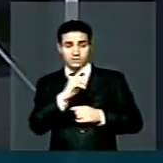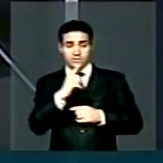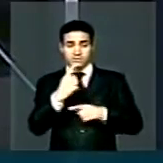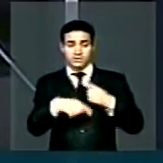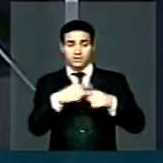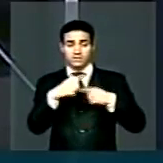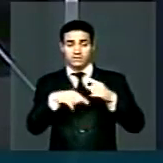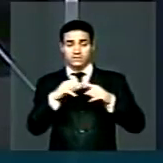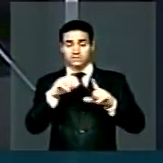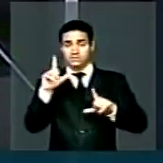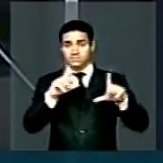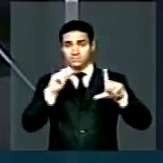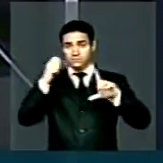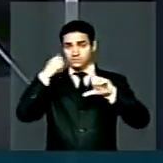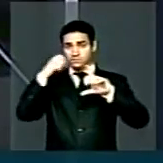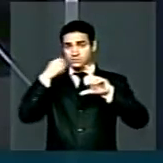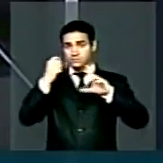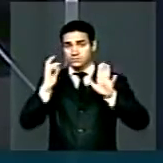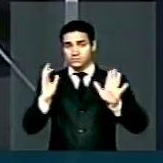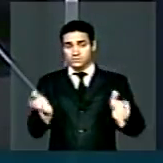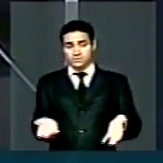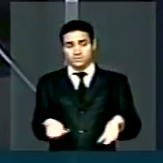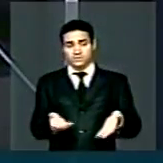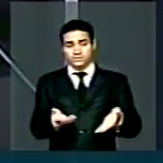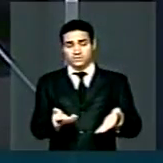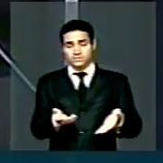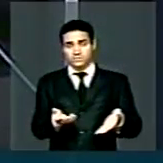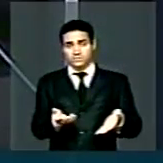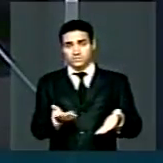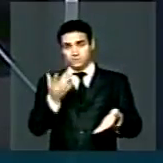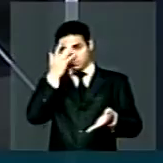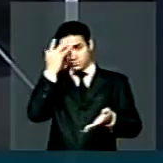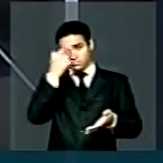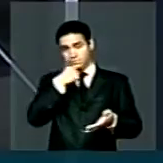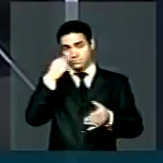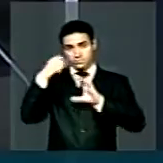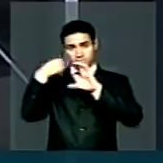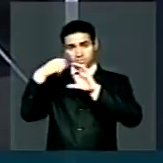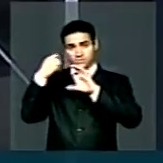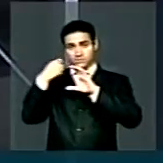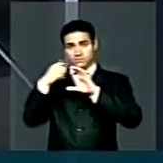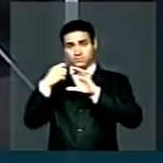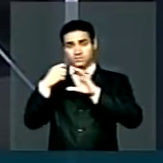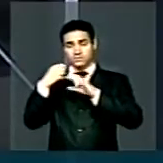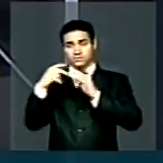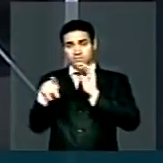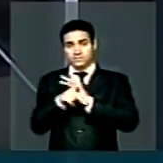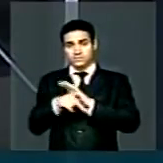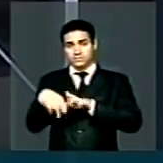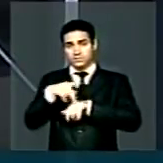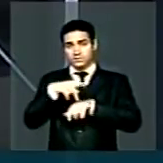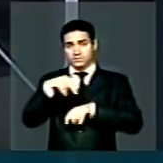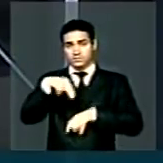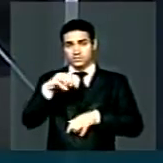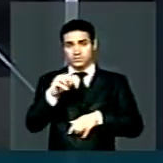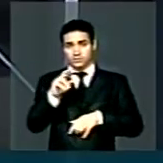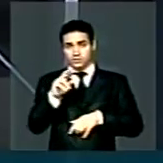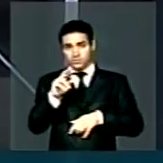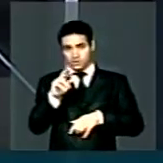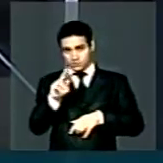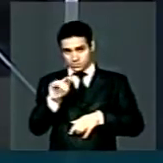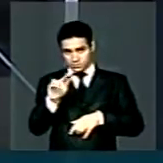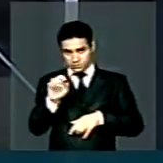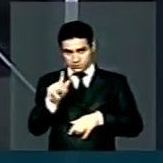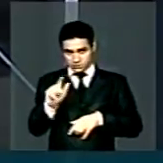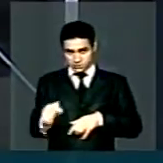Será Televisionada, gravada por cineastas noruegueses que estavam presentes no Palácio